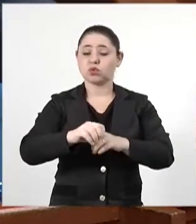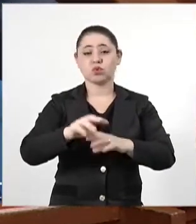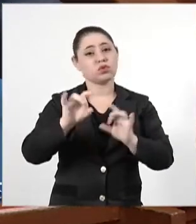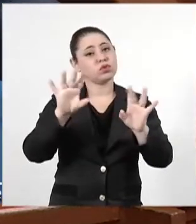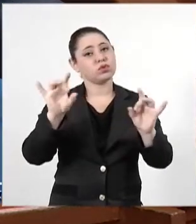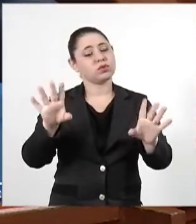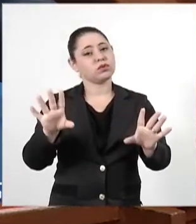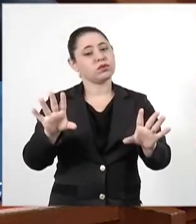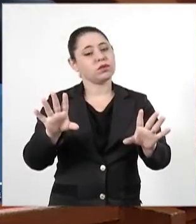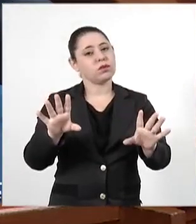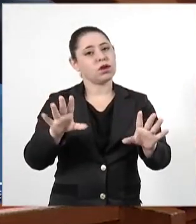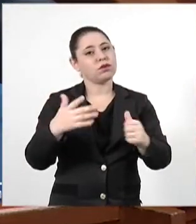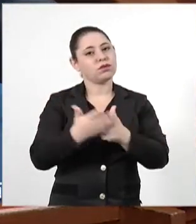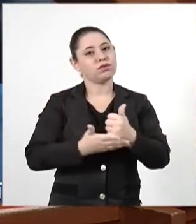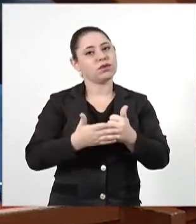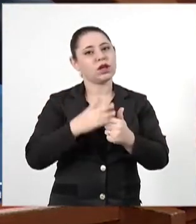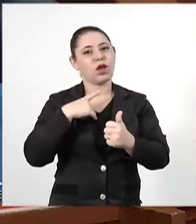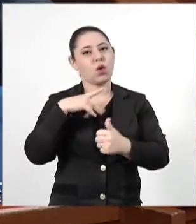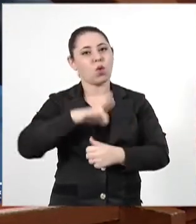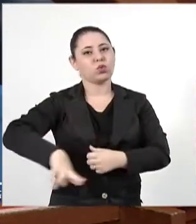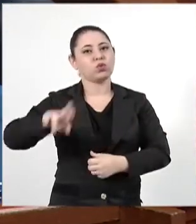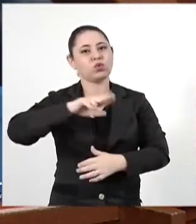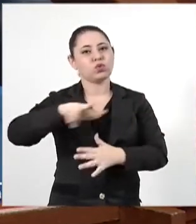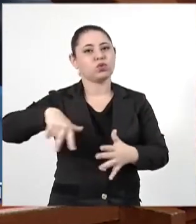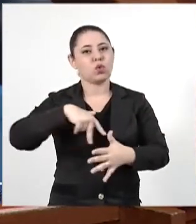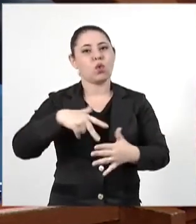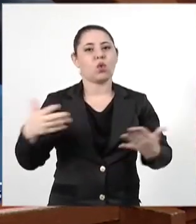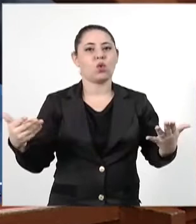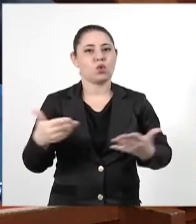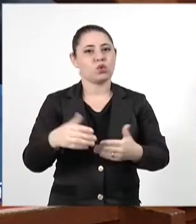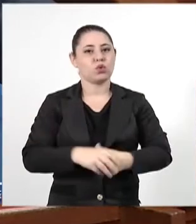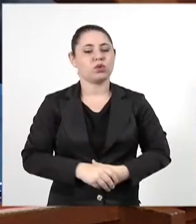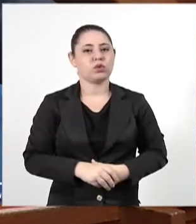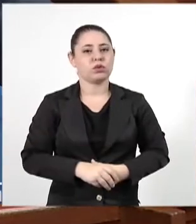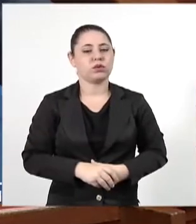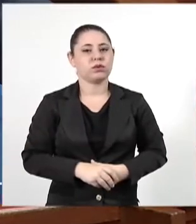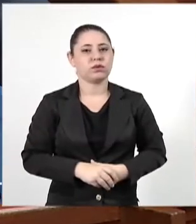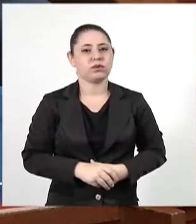esses fundamentos e a razão por que eu utilizo essa tribuna,